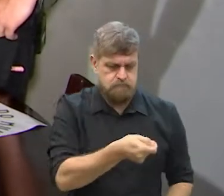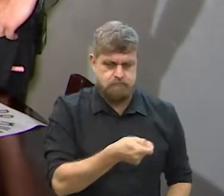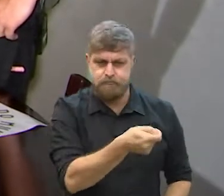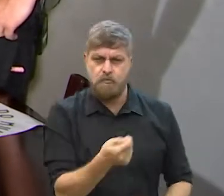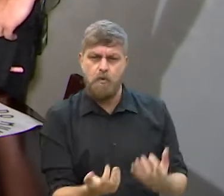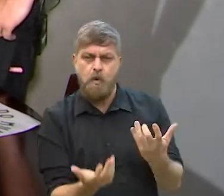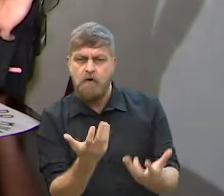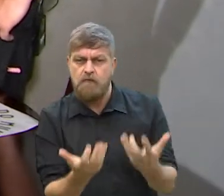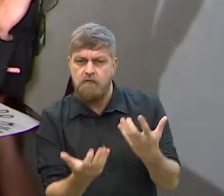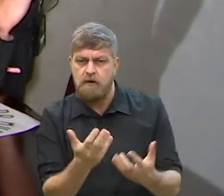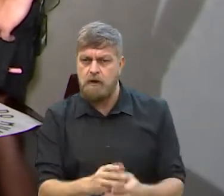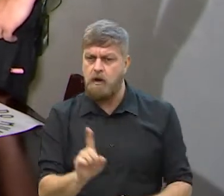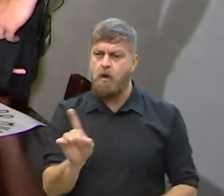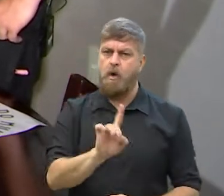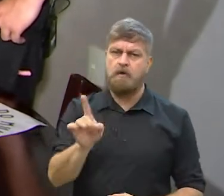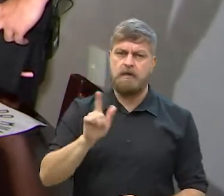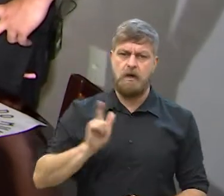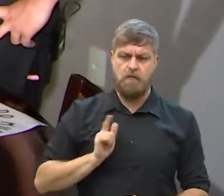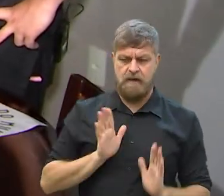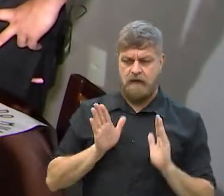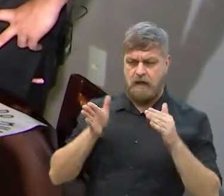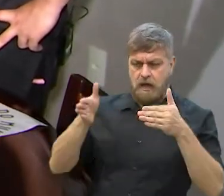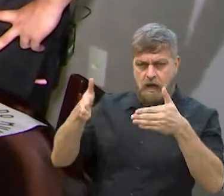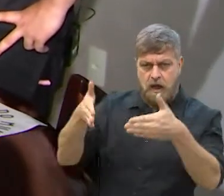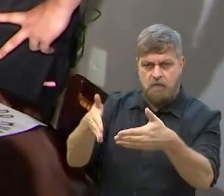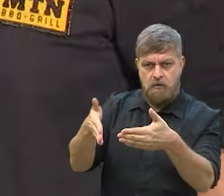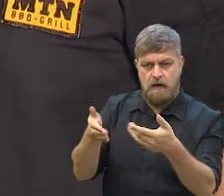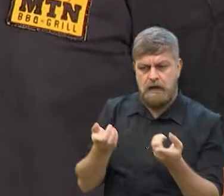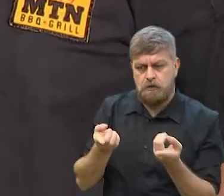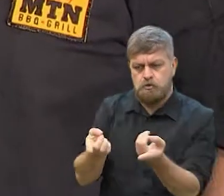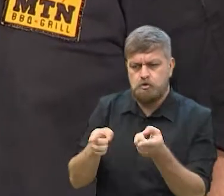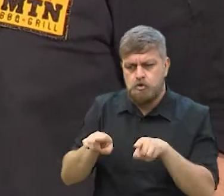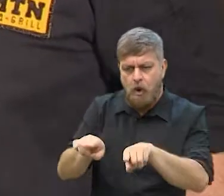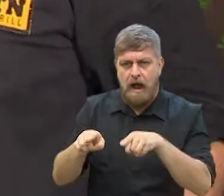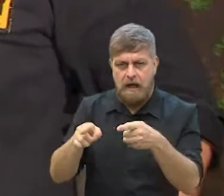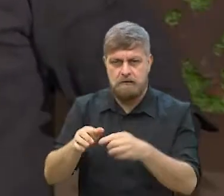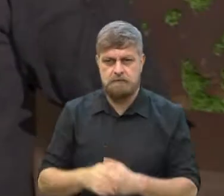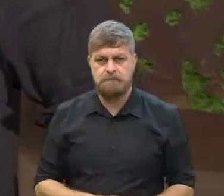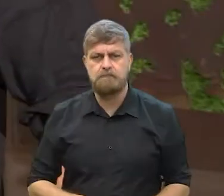frigideira ou não? É uma carne mais específica para churrasco?